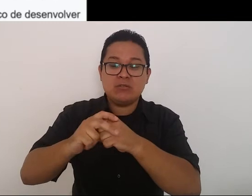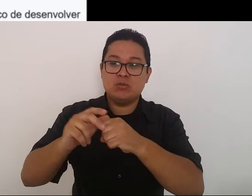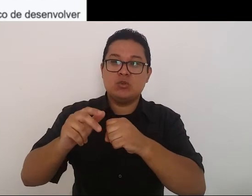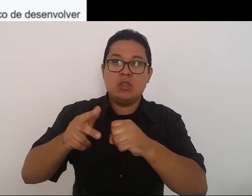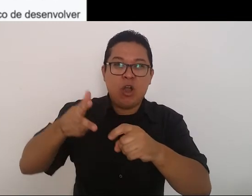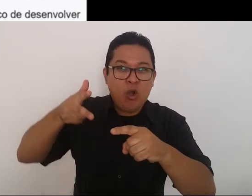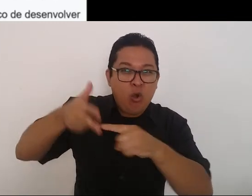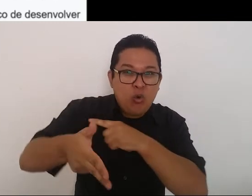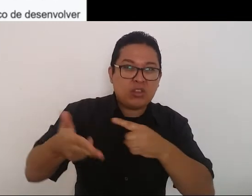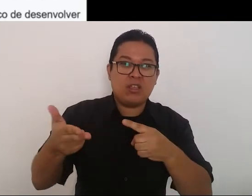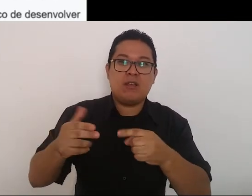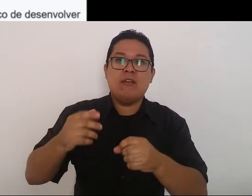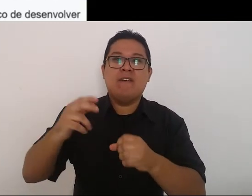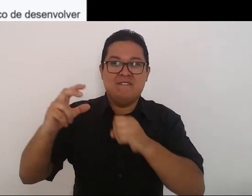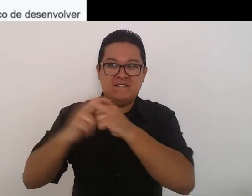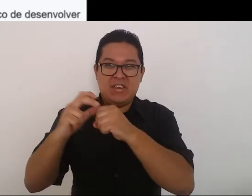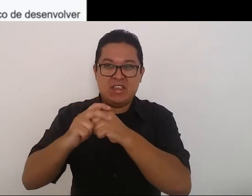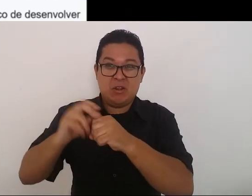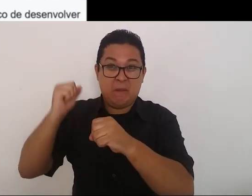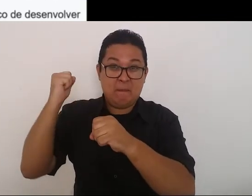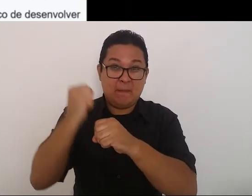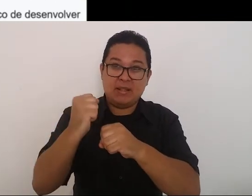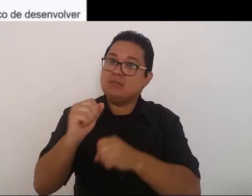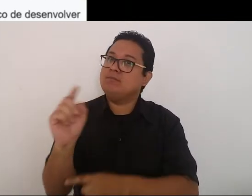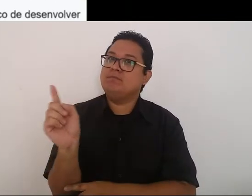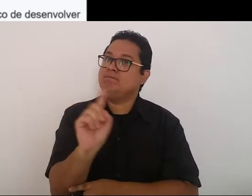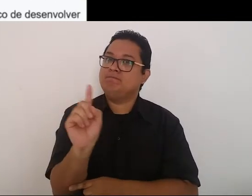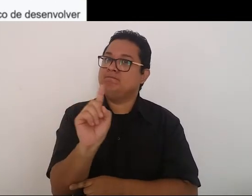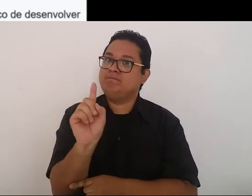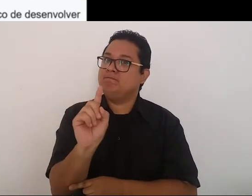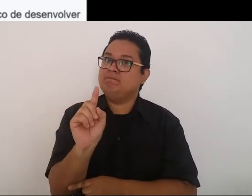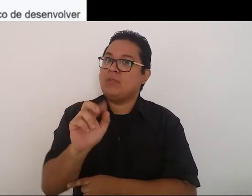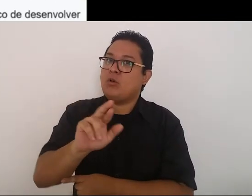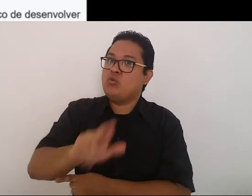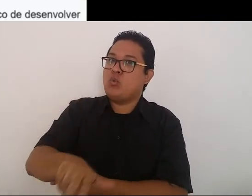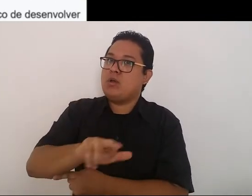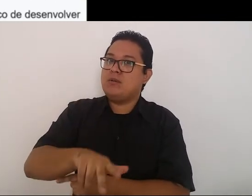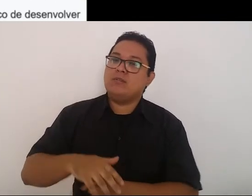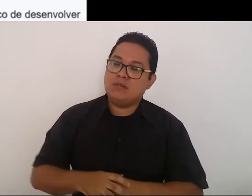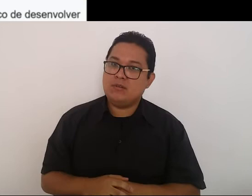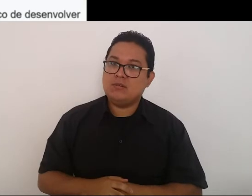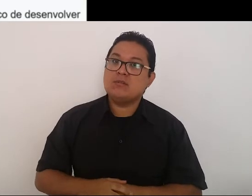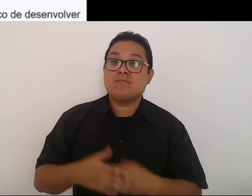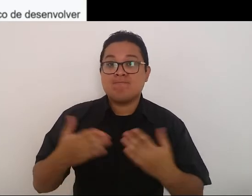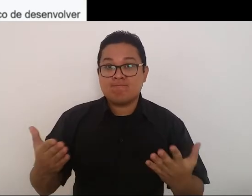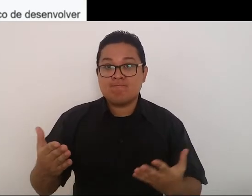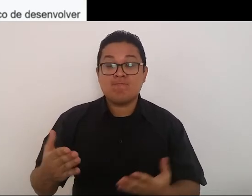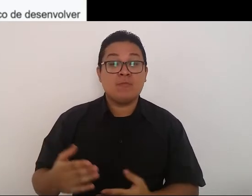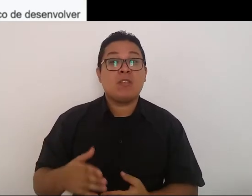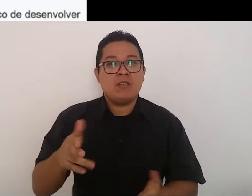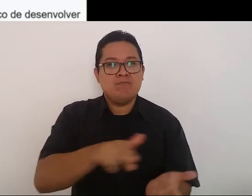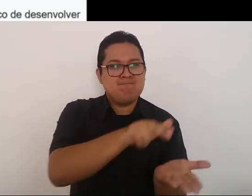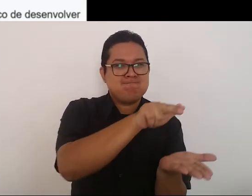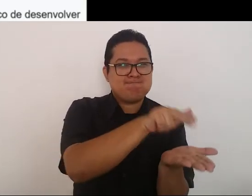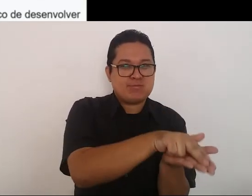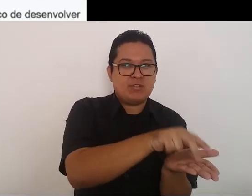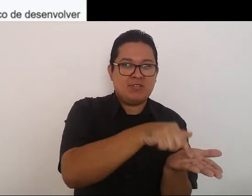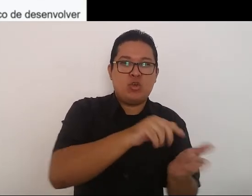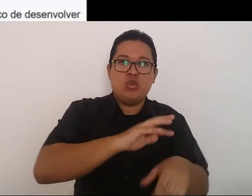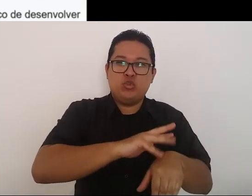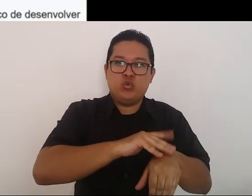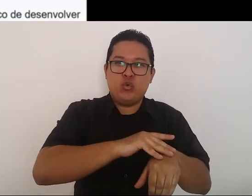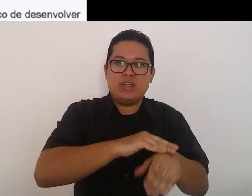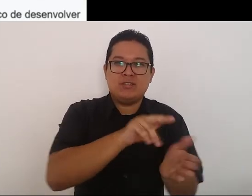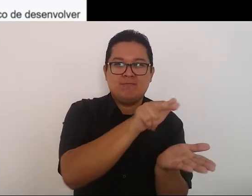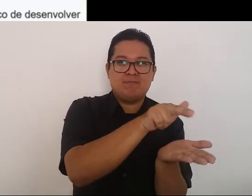hospital, num caso grave desse que eu estou descrevendo para vocês, grave, Os médicos vão entrar com vários